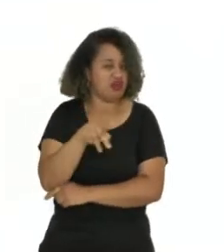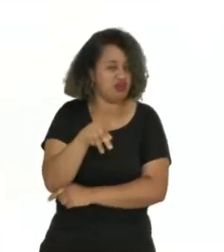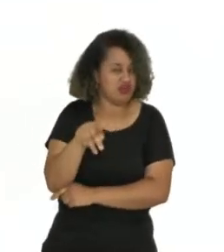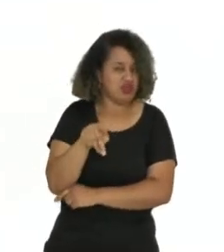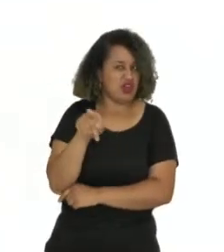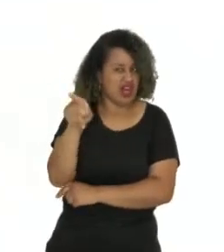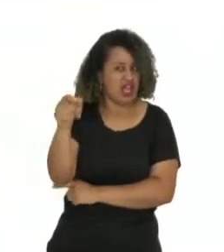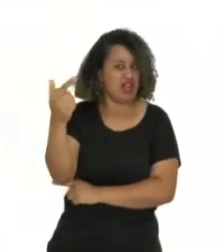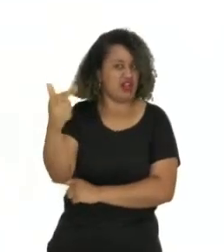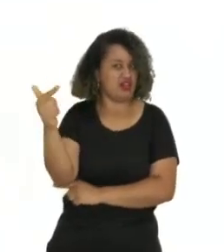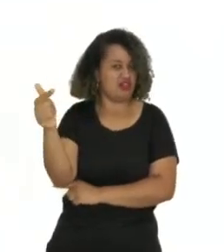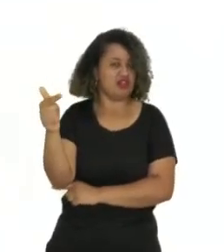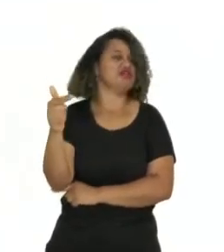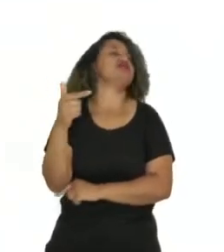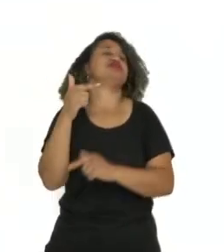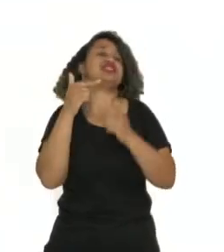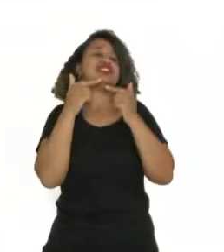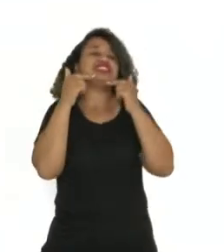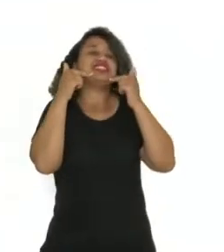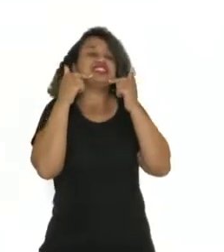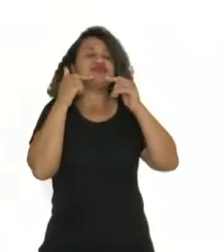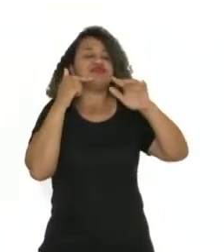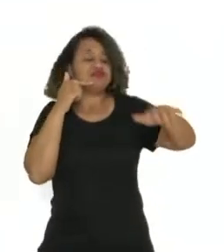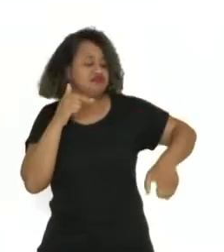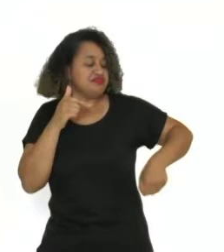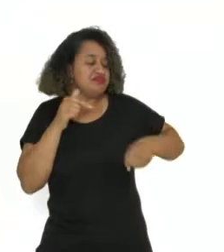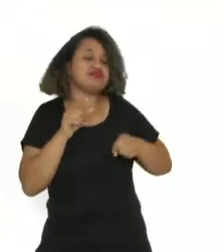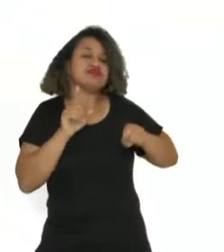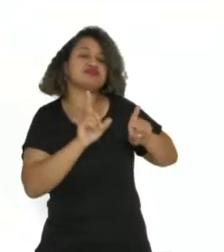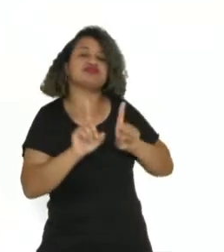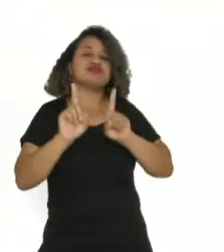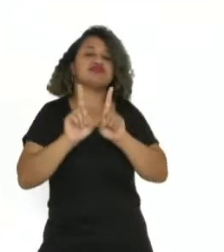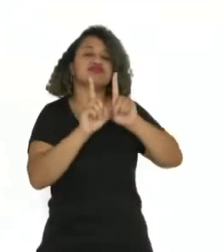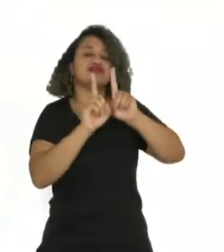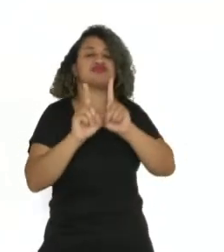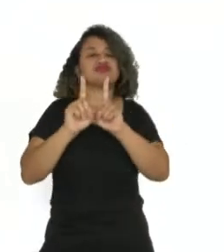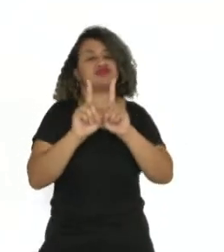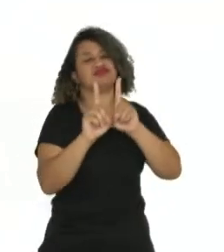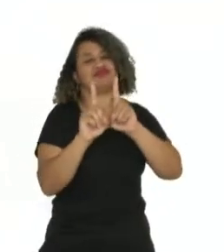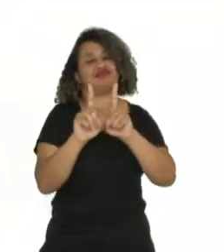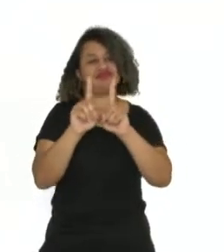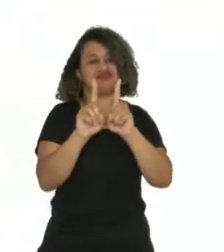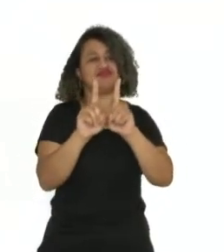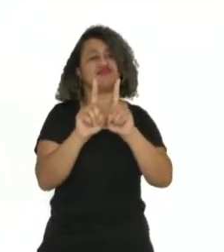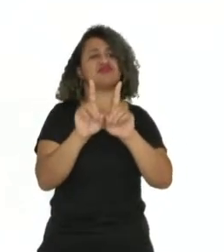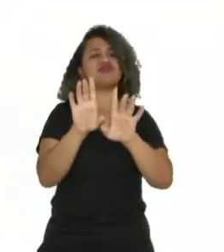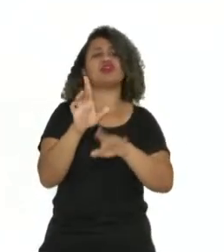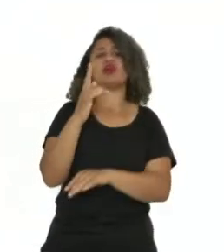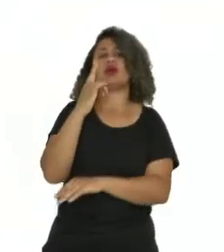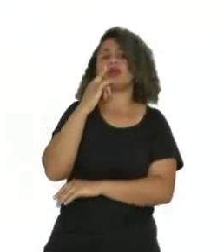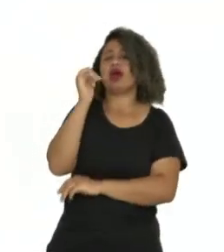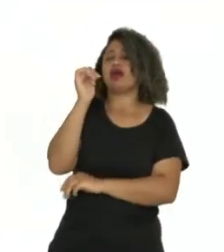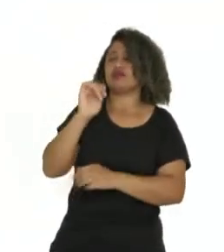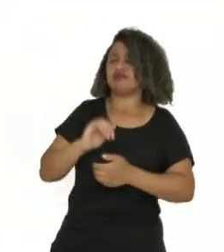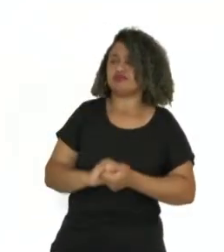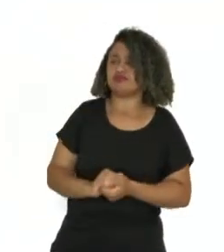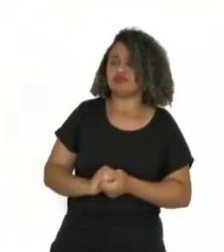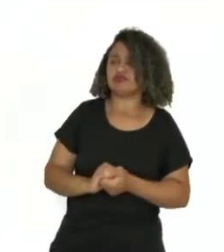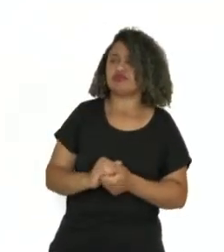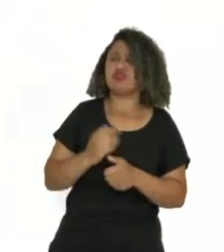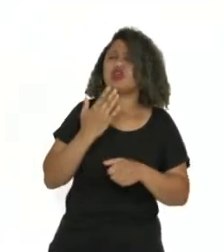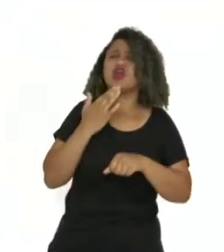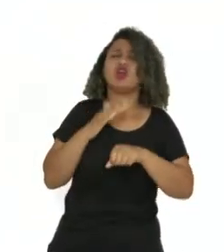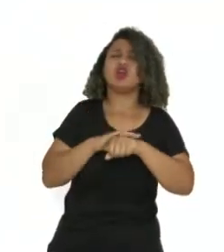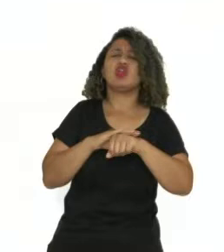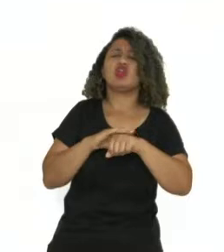ter. Sorriu, tomou minha mão e continuamos a caminhada. Pai, que cor será que Deus